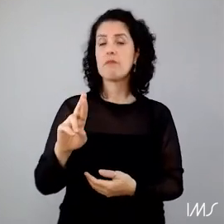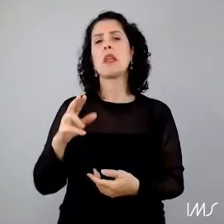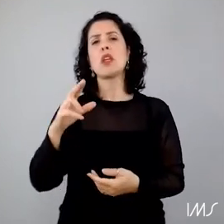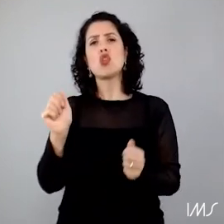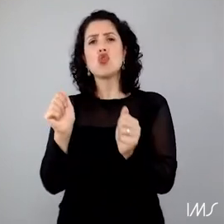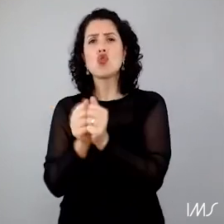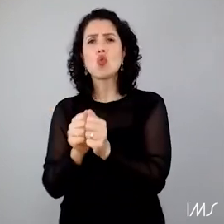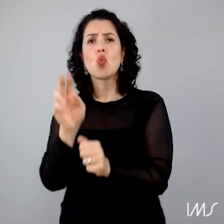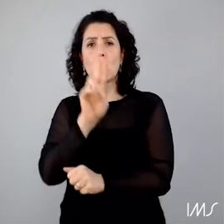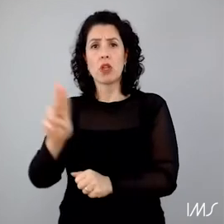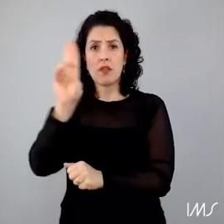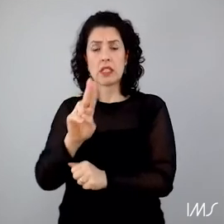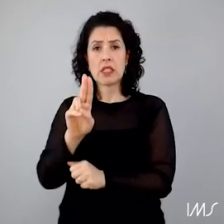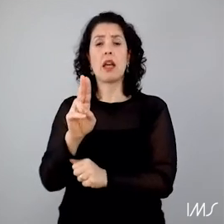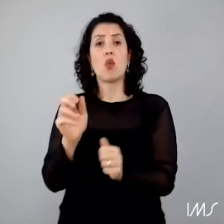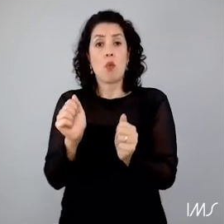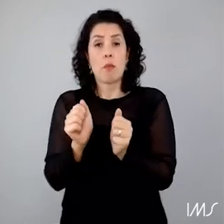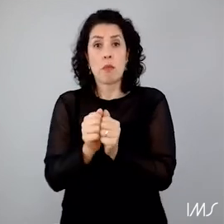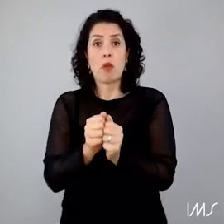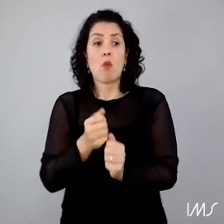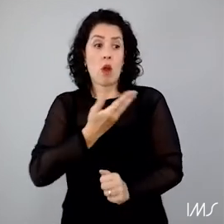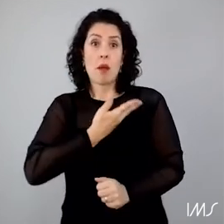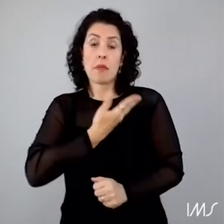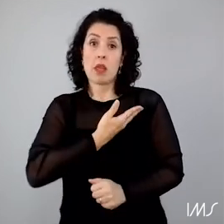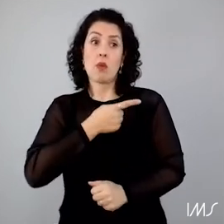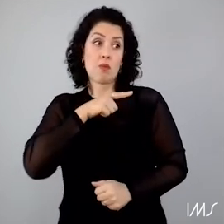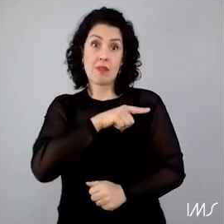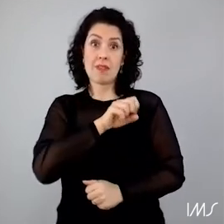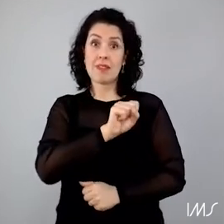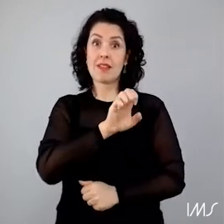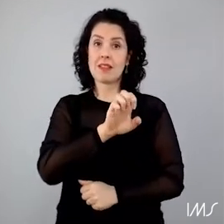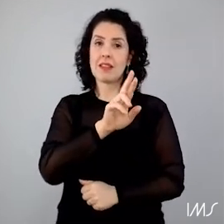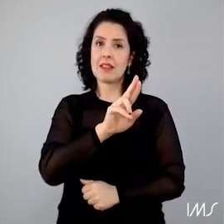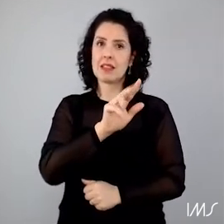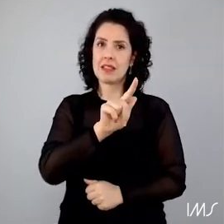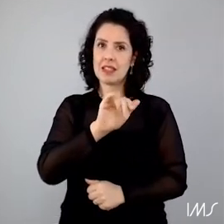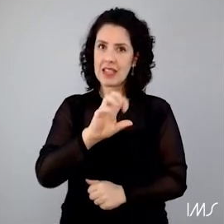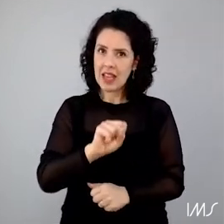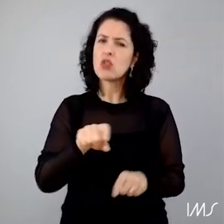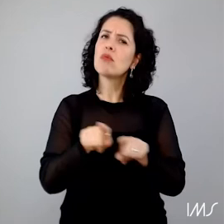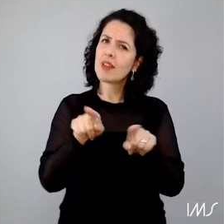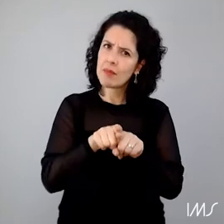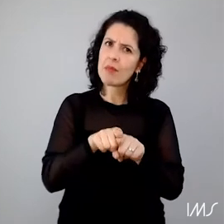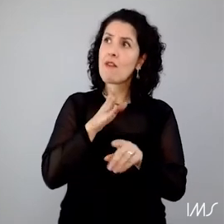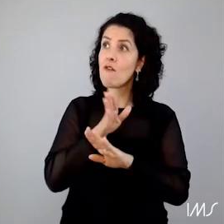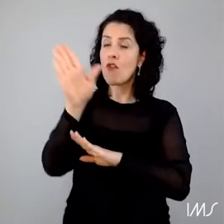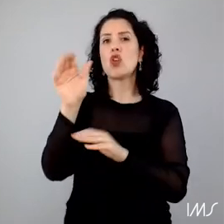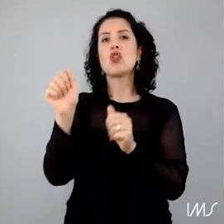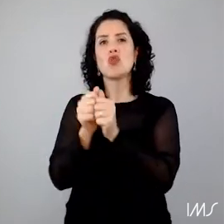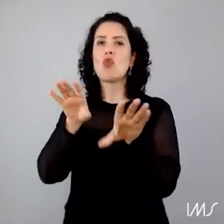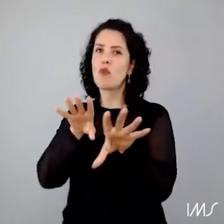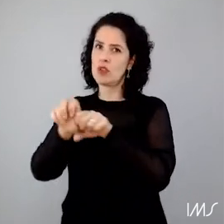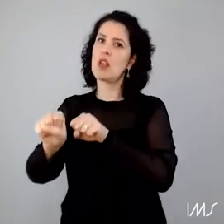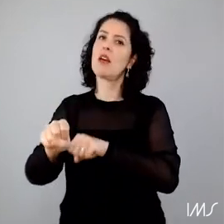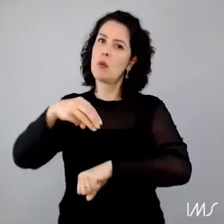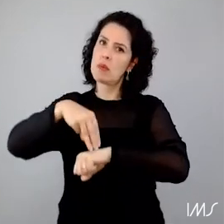foi buscar sua formação, seu mestrado lá em Artes e Ciências. Então,